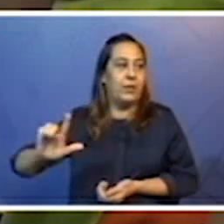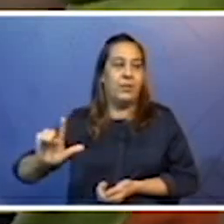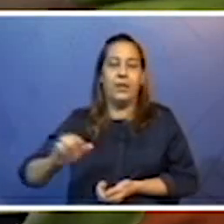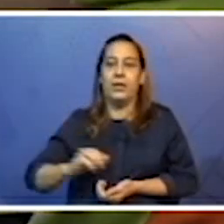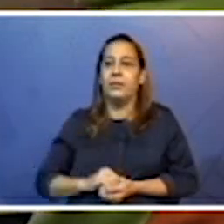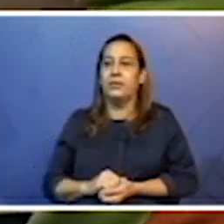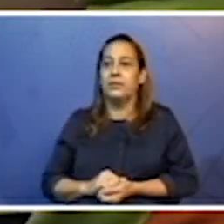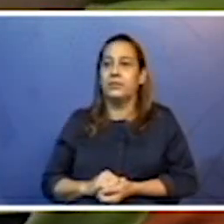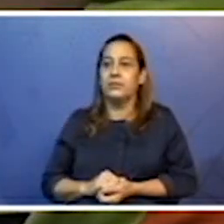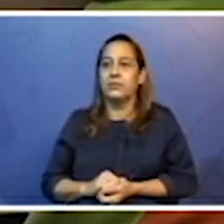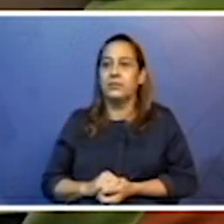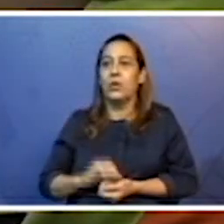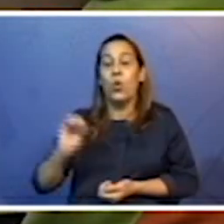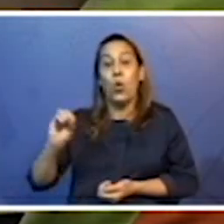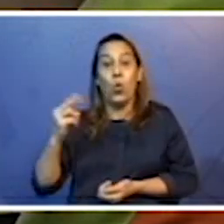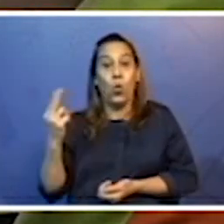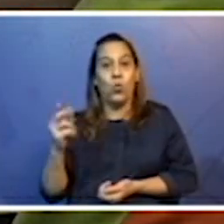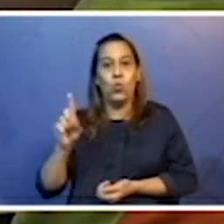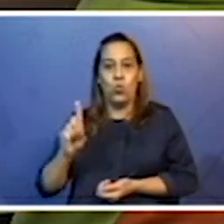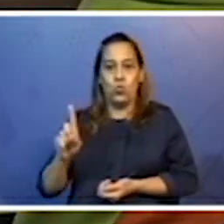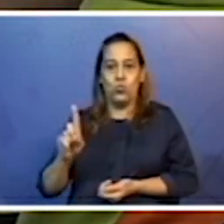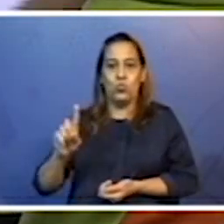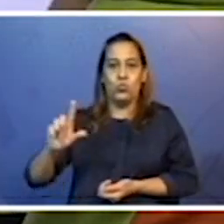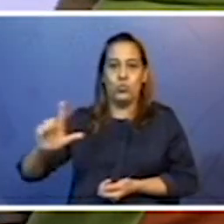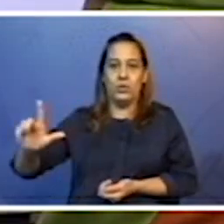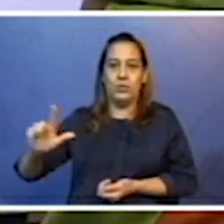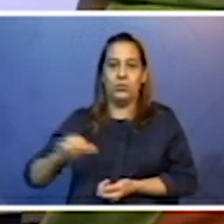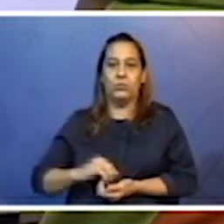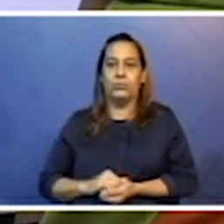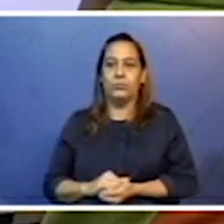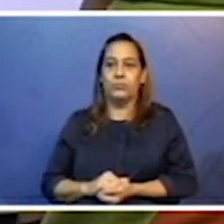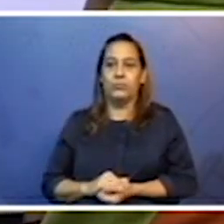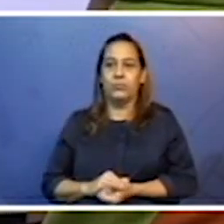1.000 mililitros ou 1 litro.